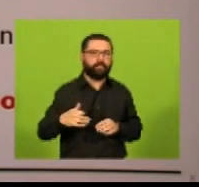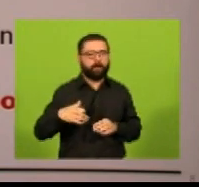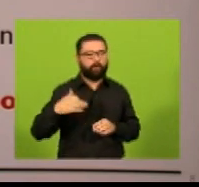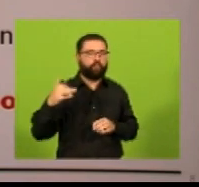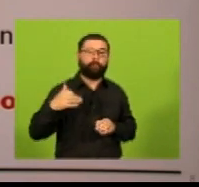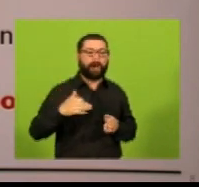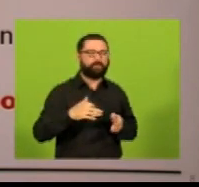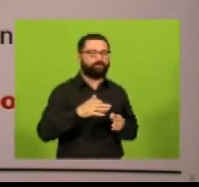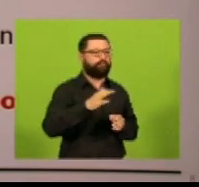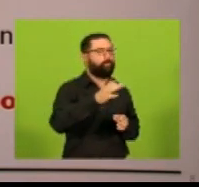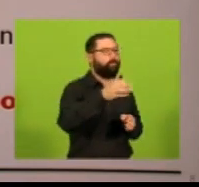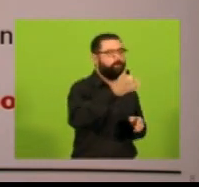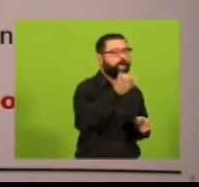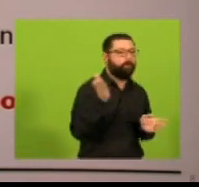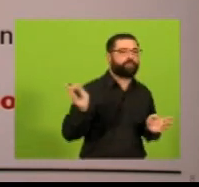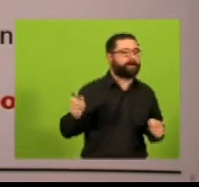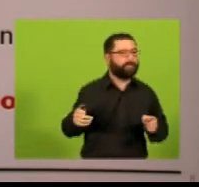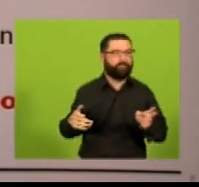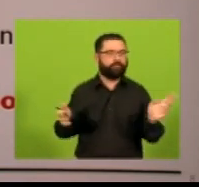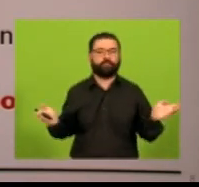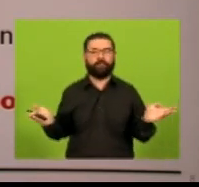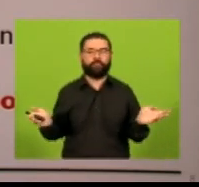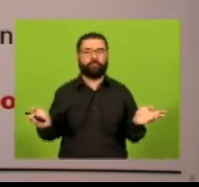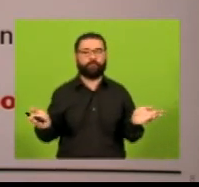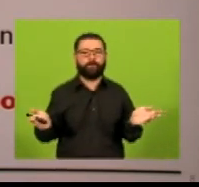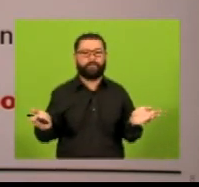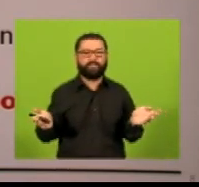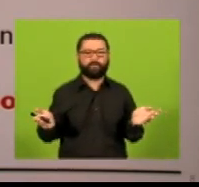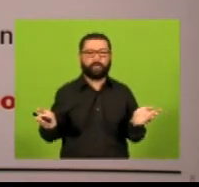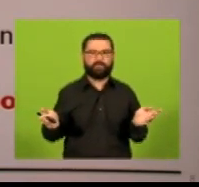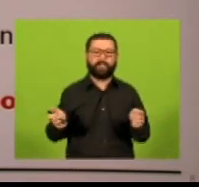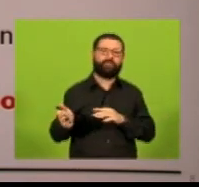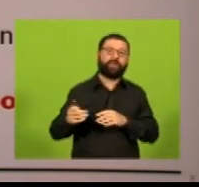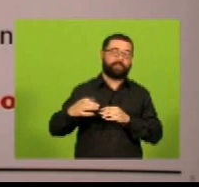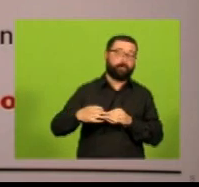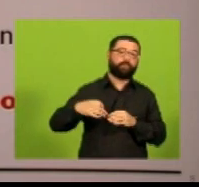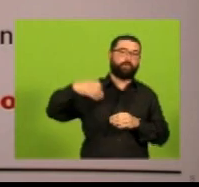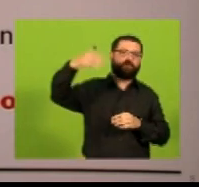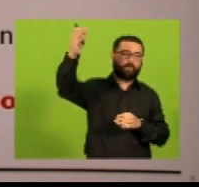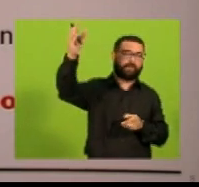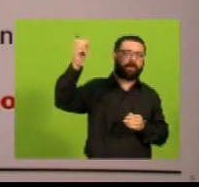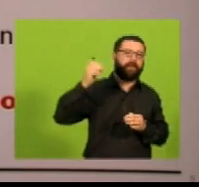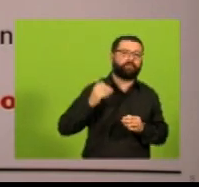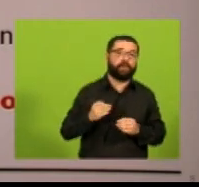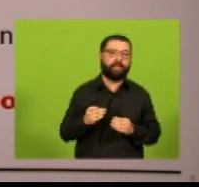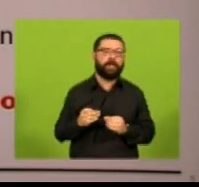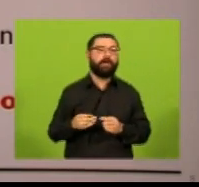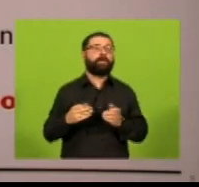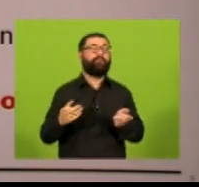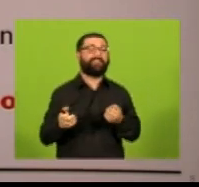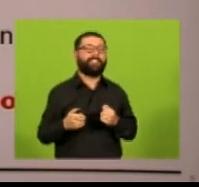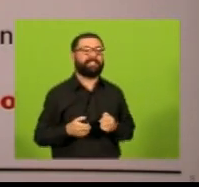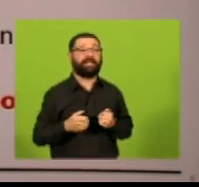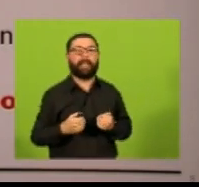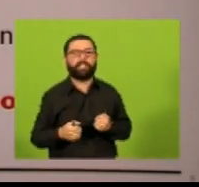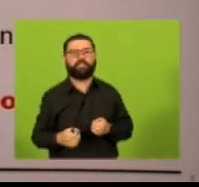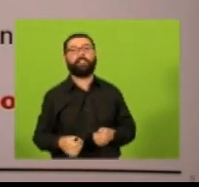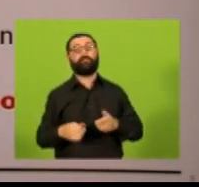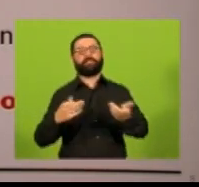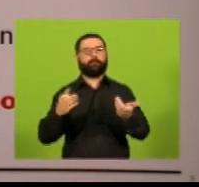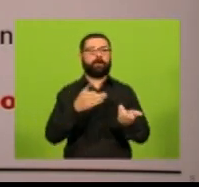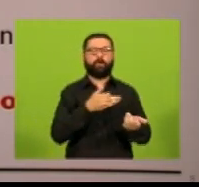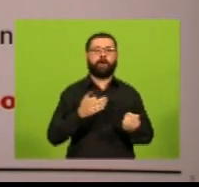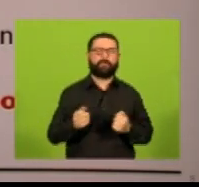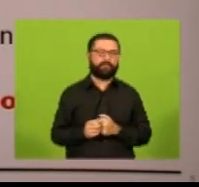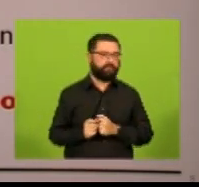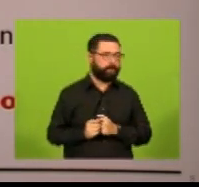uma trena, ou com passos, ou com o espaçamento dos pés de café. Você contou os 50 metros ali para fazer esse teste,